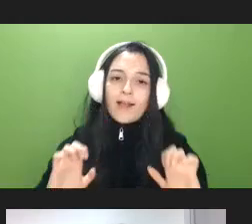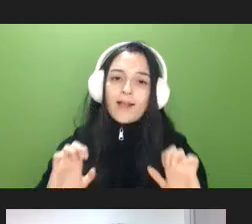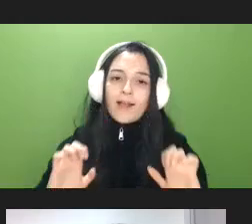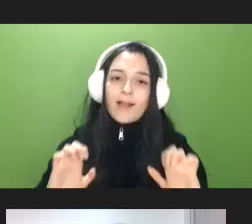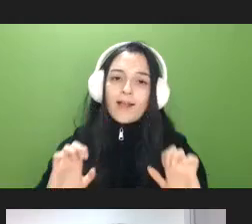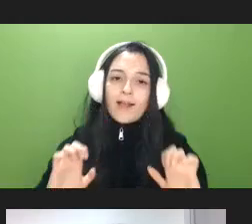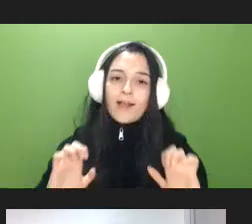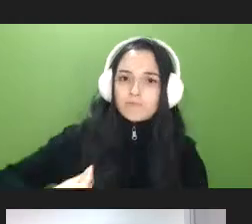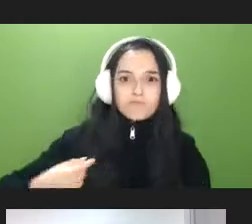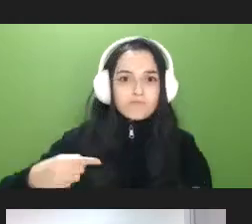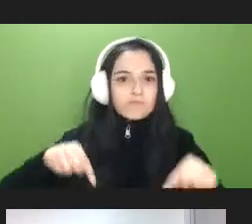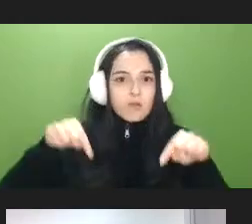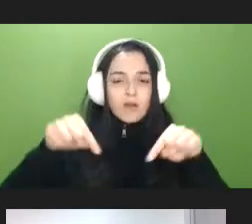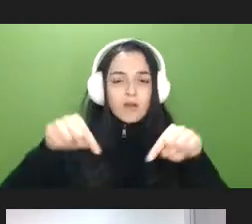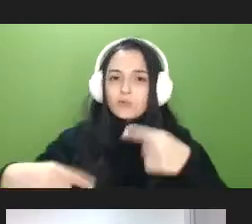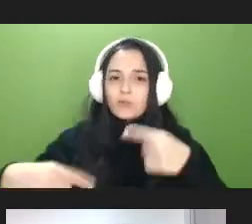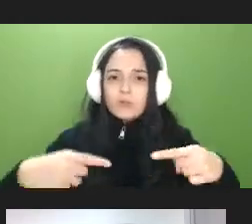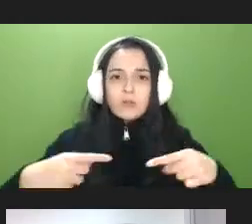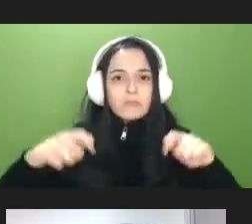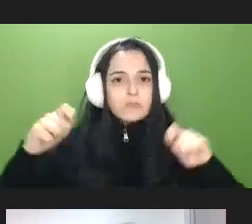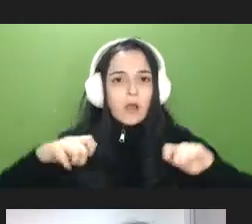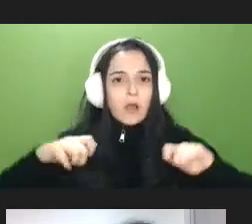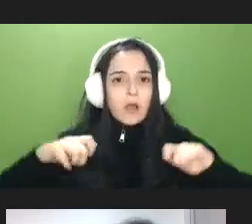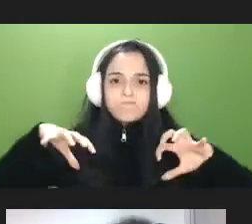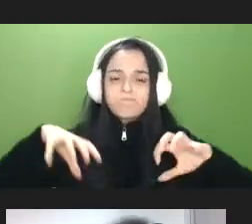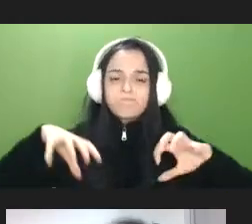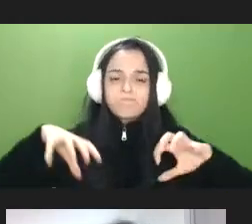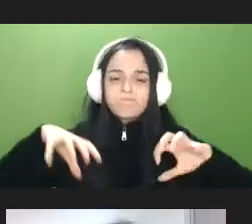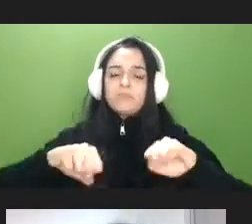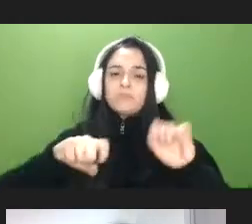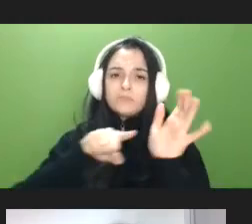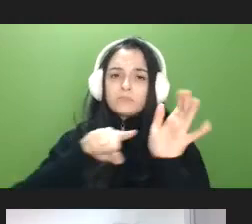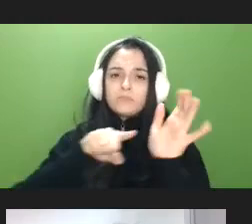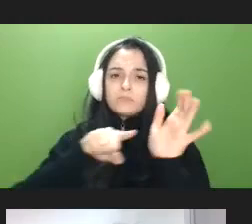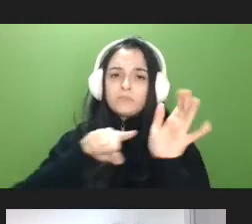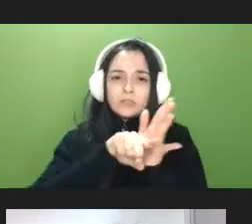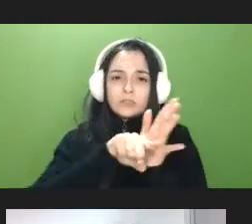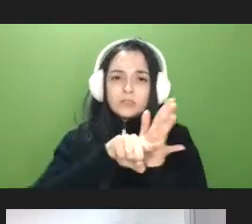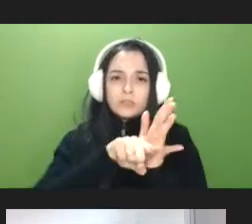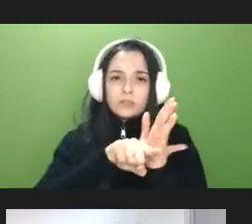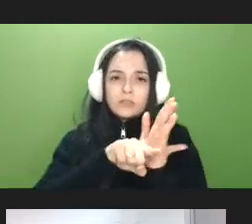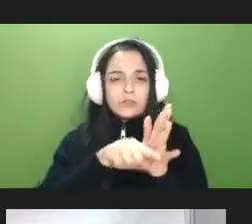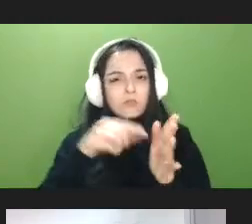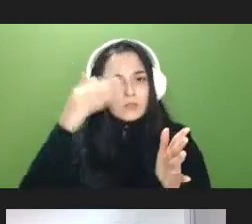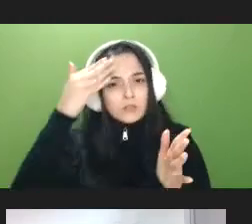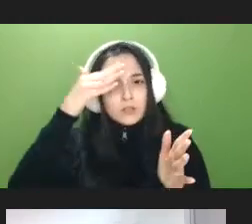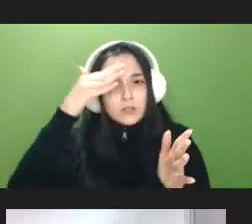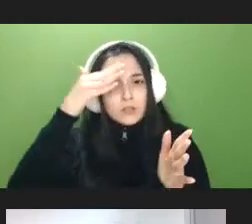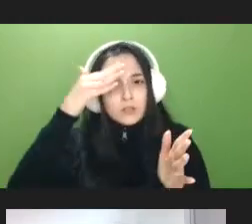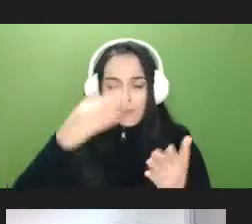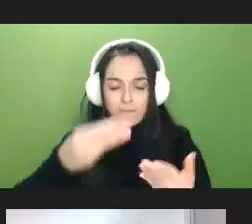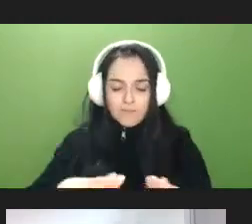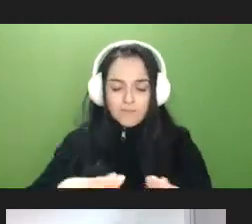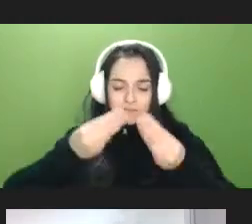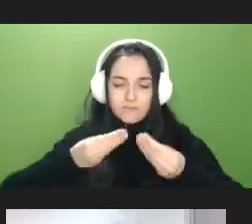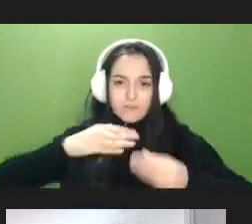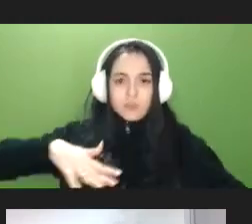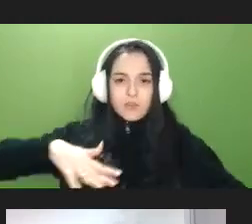discussões de uma forma mais apropriada para o meu próprio espaço, que era o meu espaço de